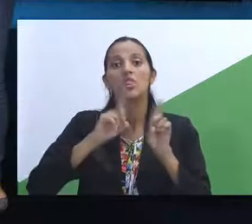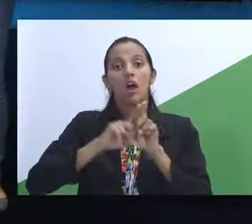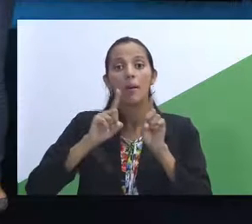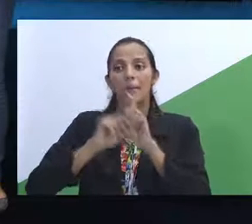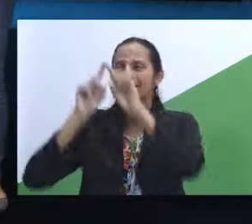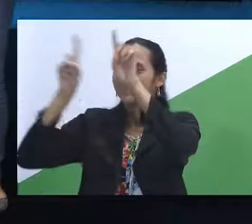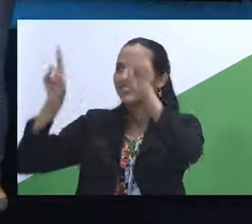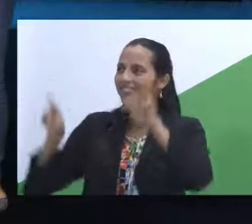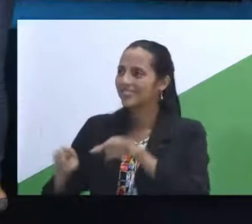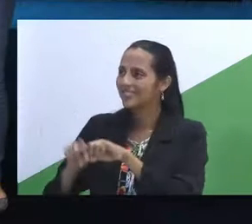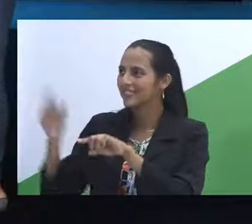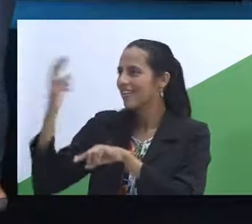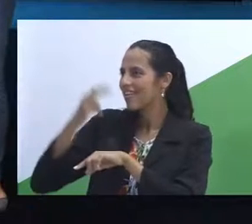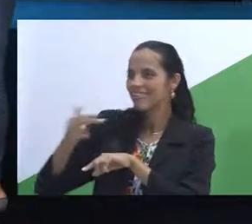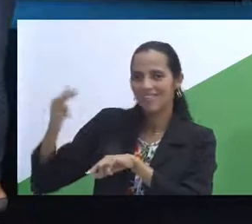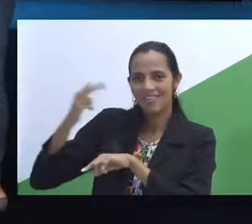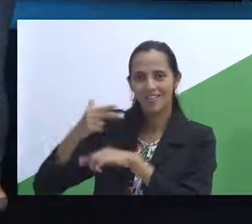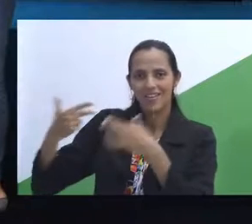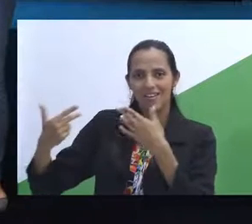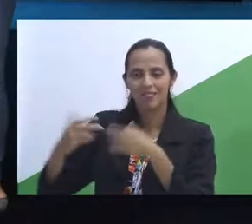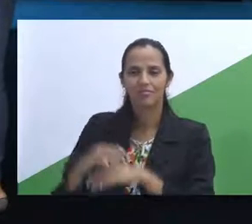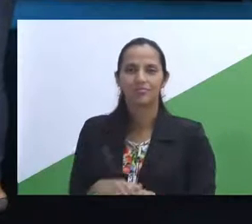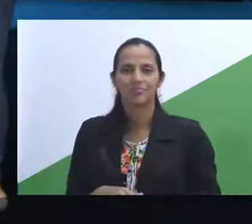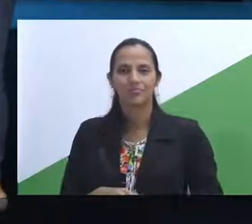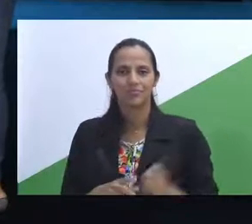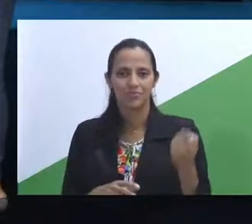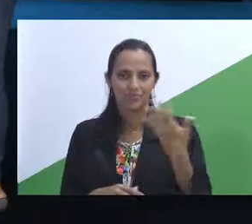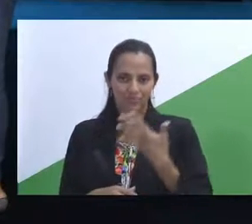Charges, né? Feitas, então, do período. Pode passar.